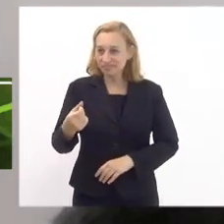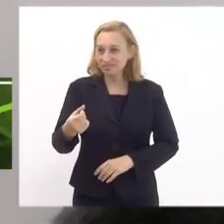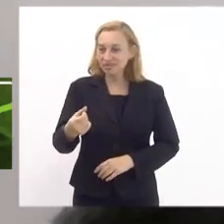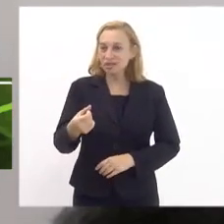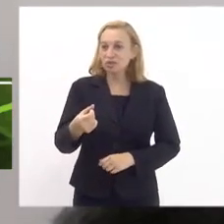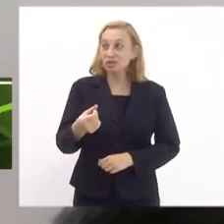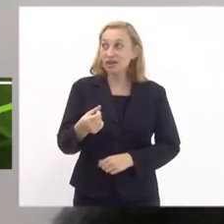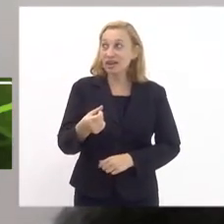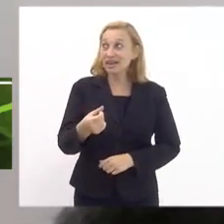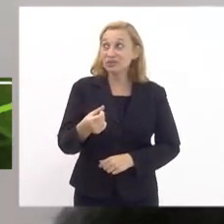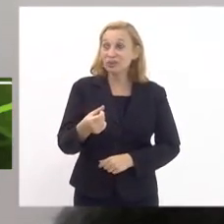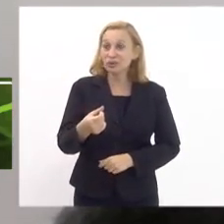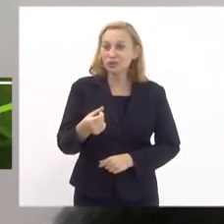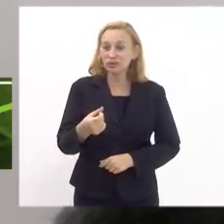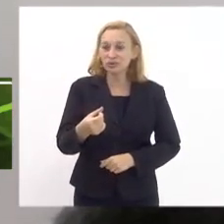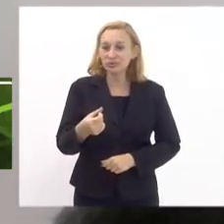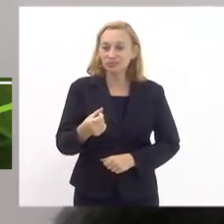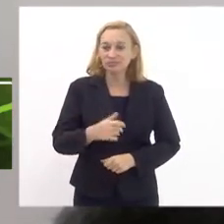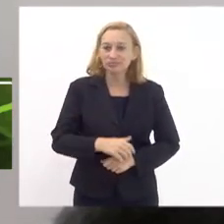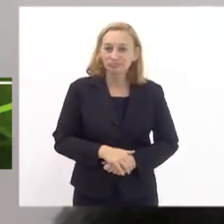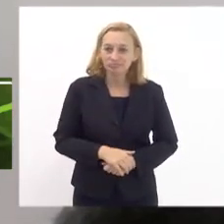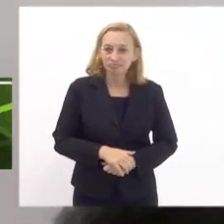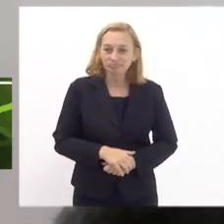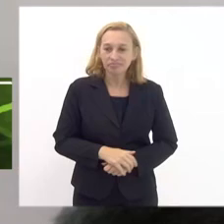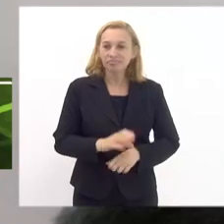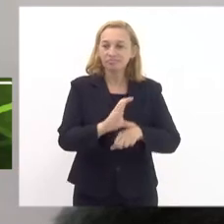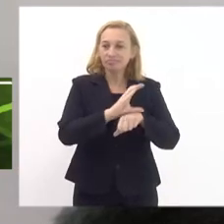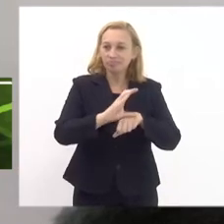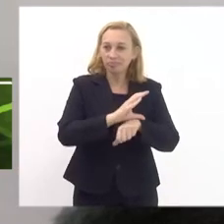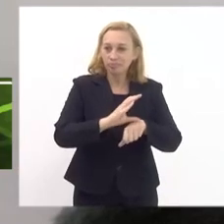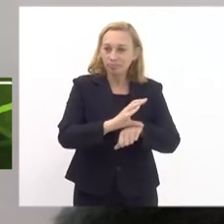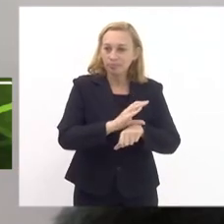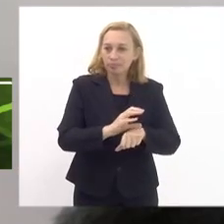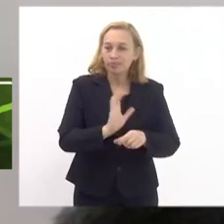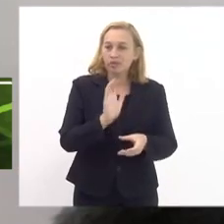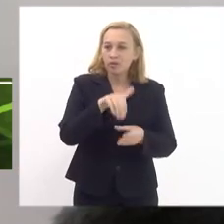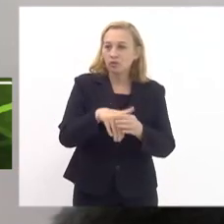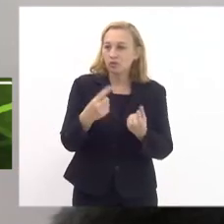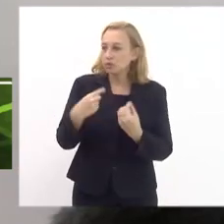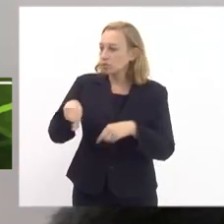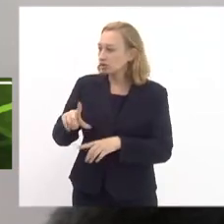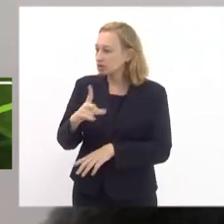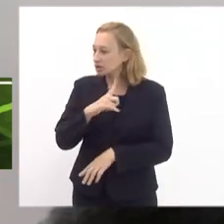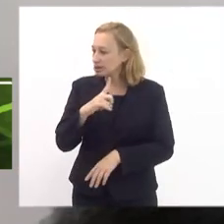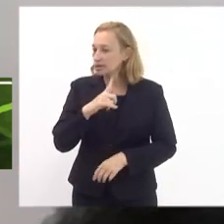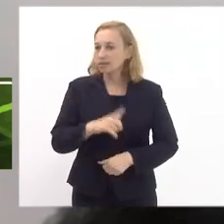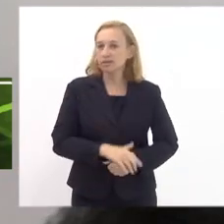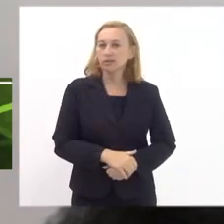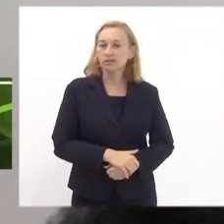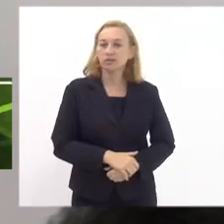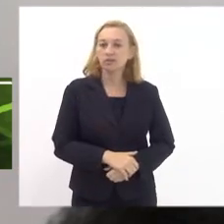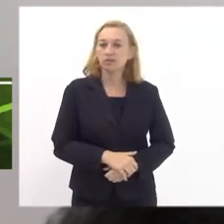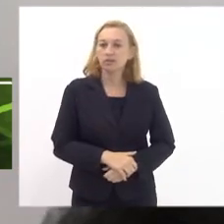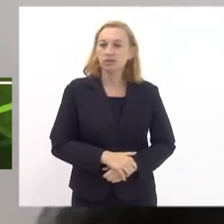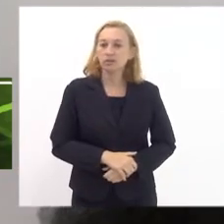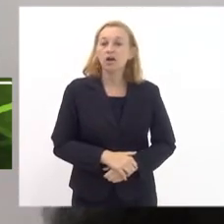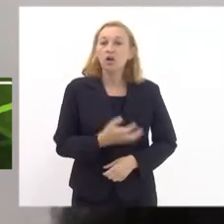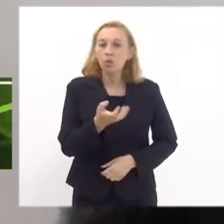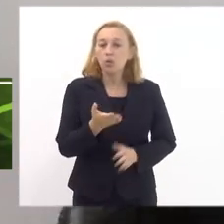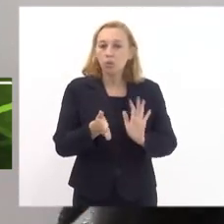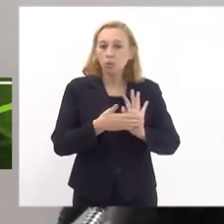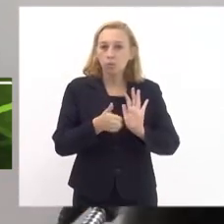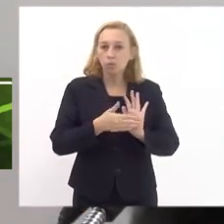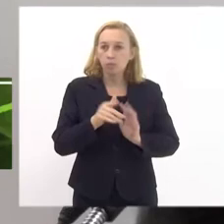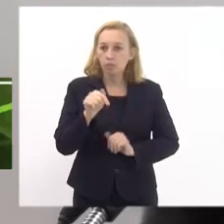Passos. O parecer é pela constitucionalidade, eu tenho voto divergente. Ou então, eu queria propor